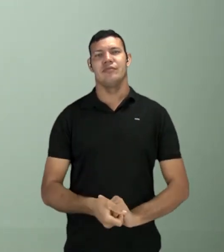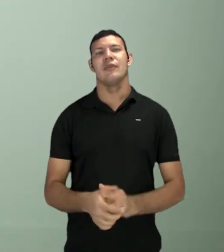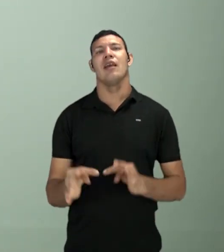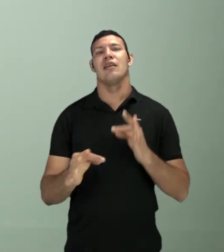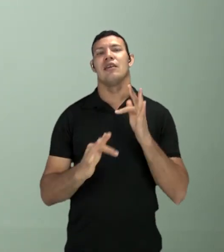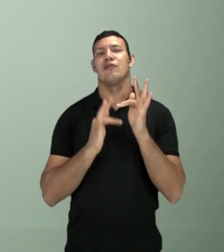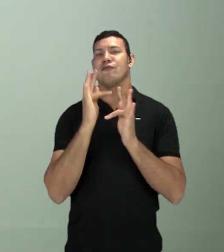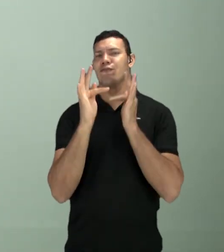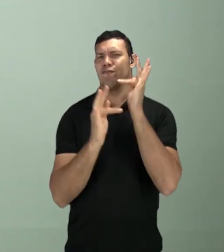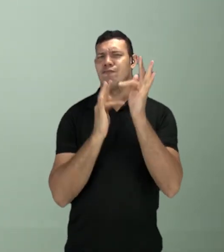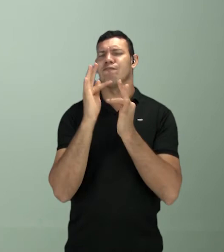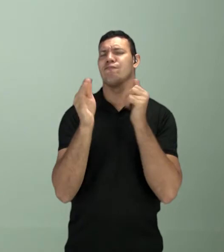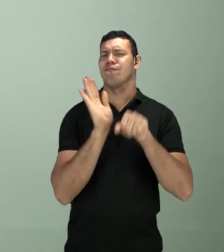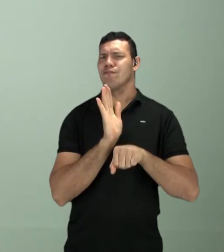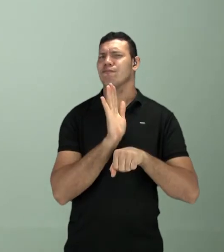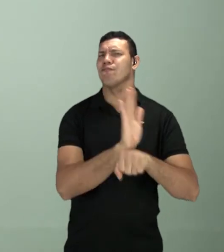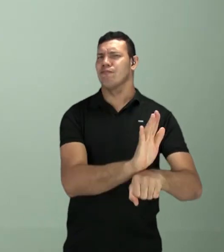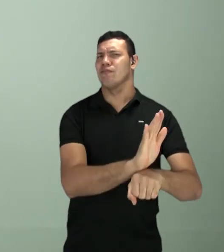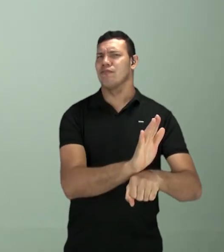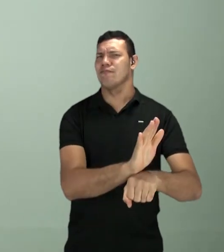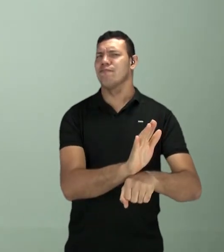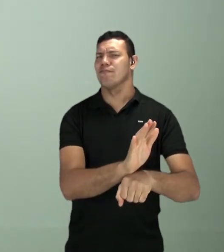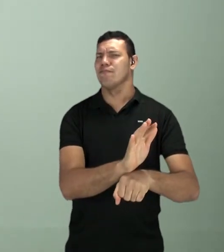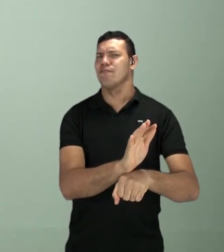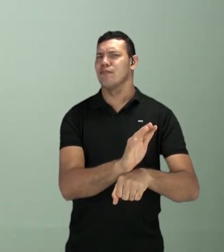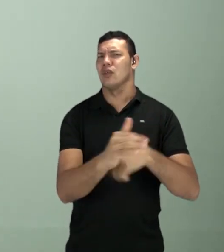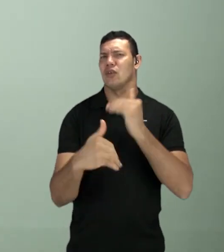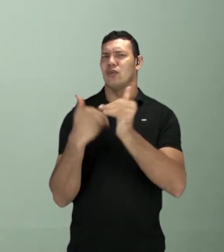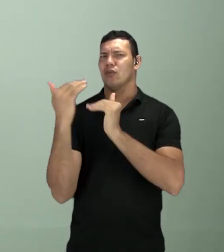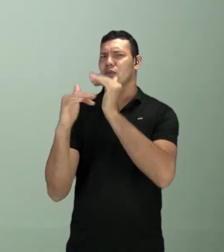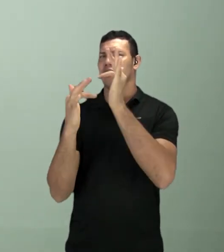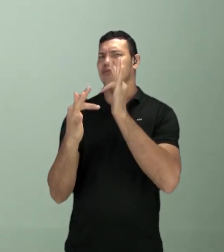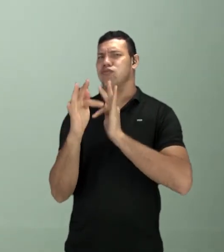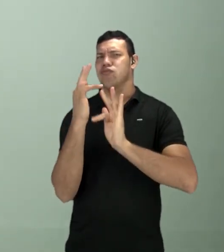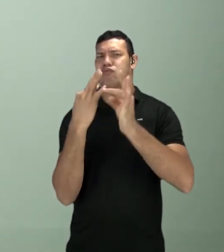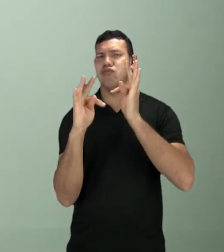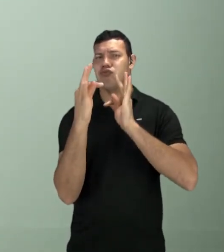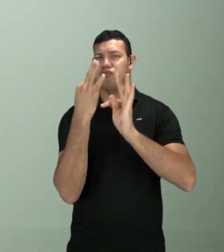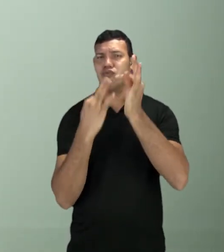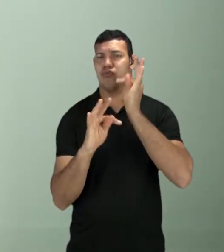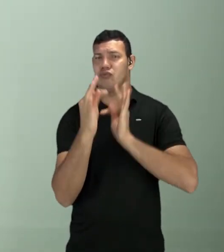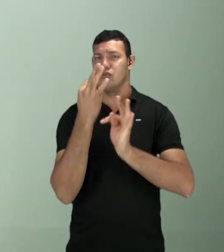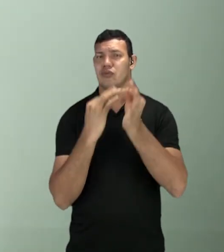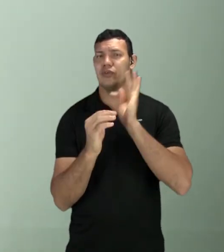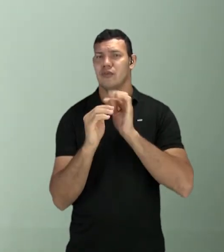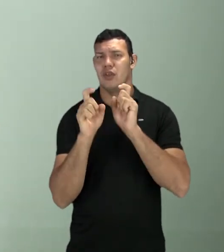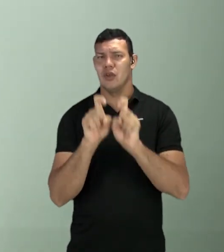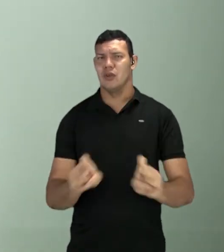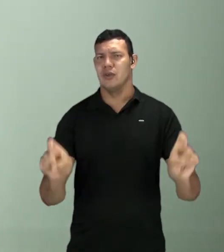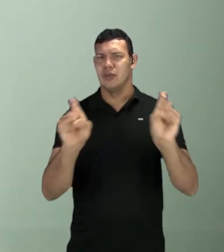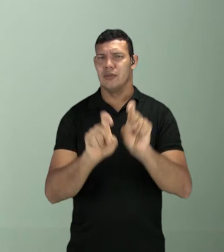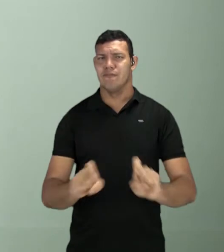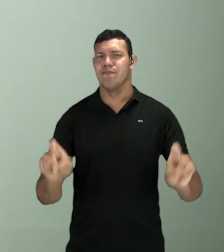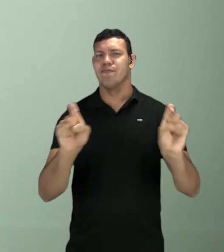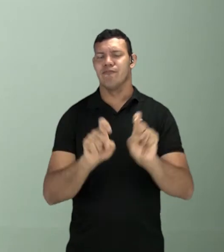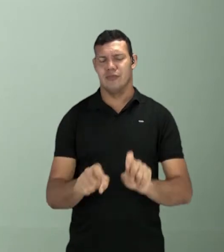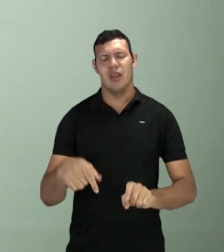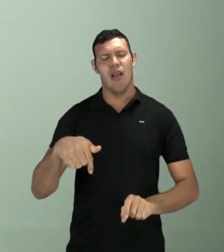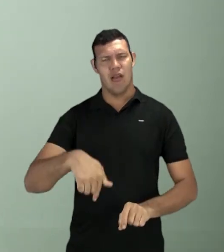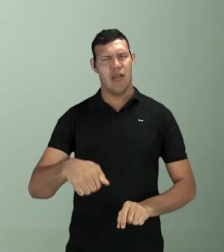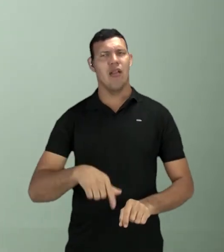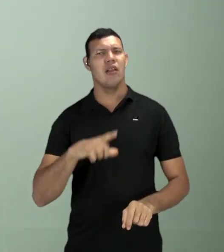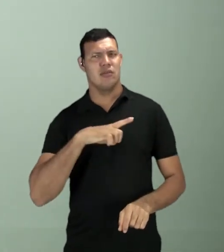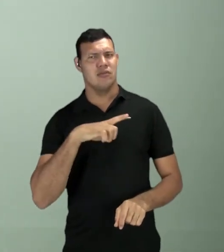física tem contribuído muito para o avanço da tecnologia, dos nossos computadores. Nós temos aqui no estúdio computadores, né,